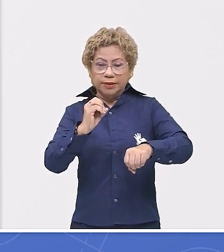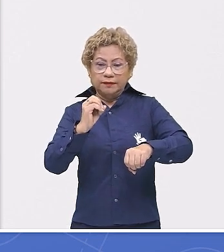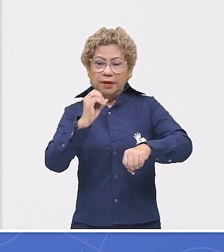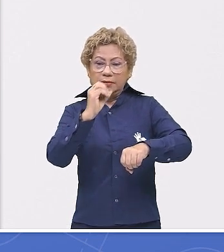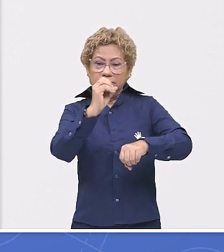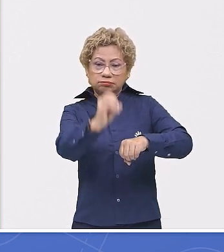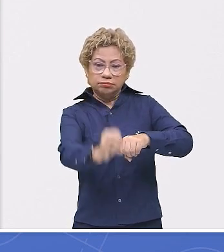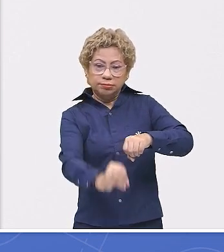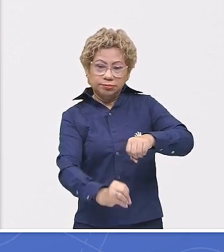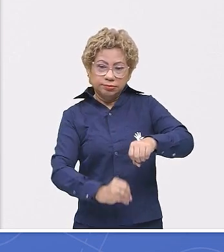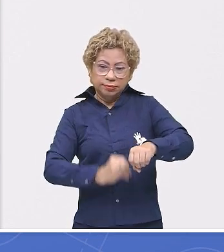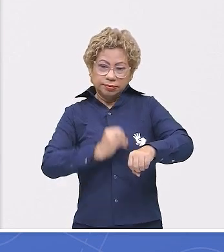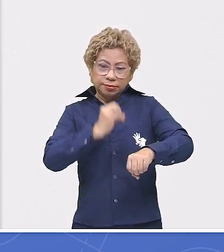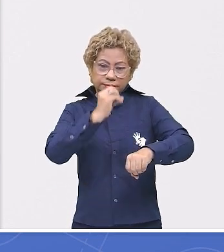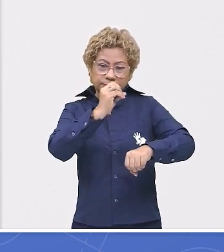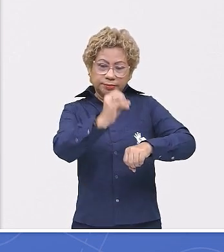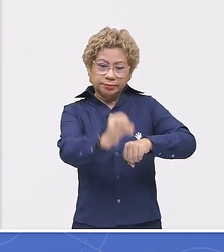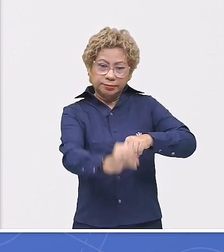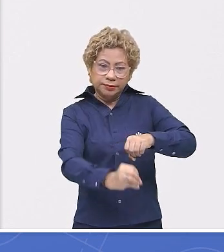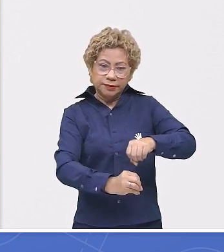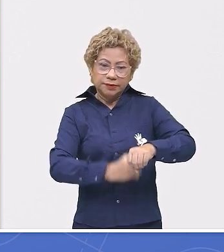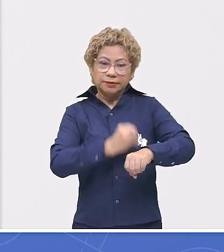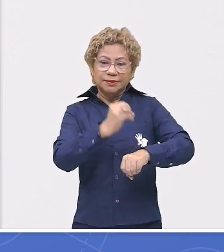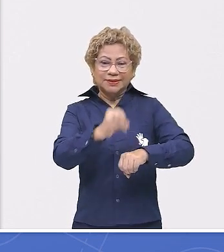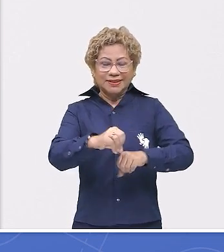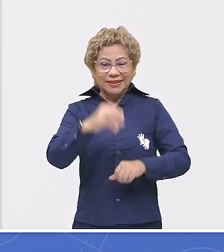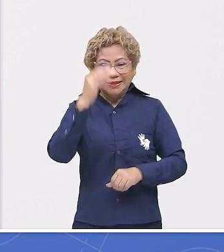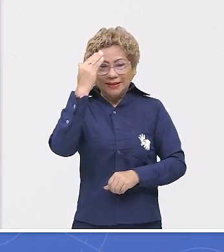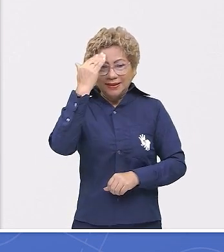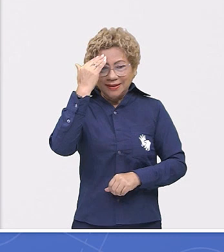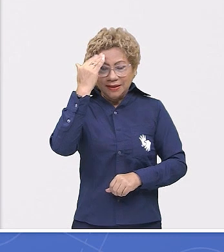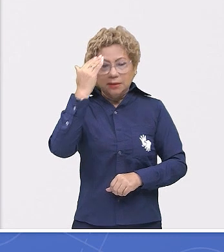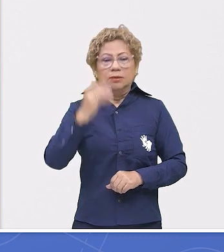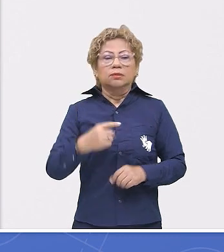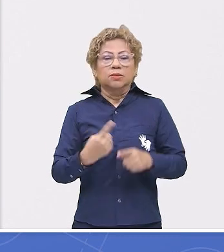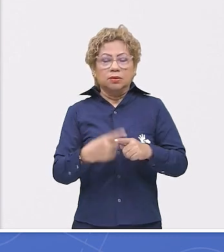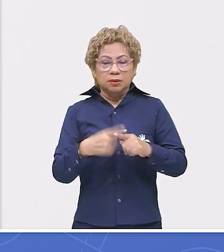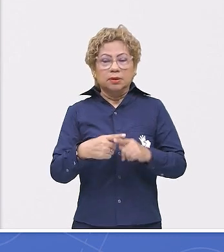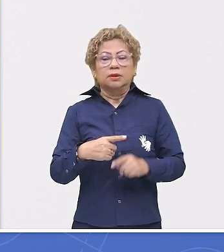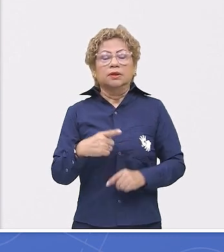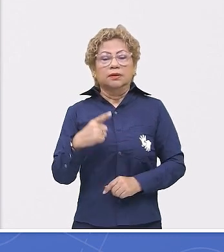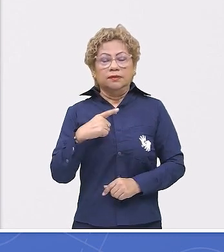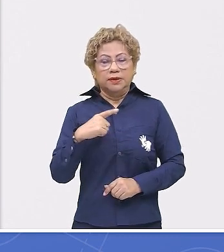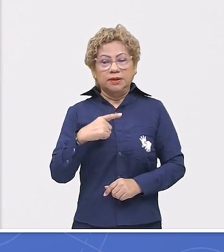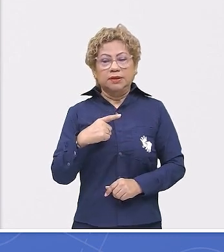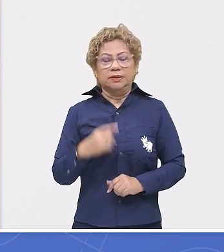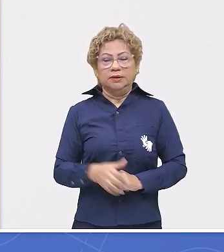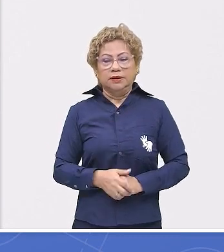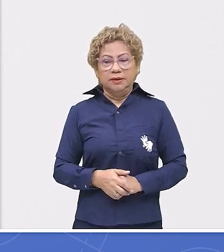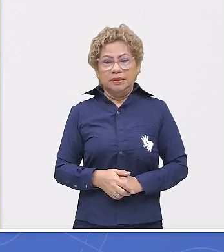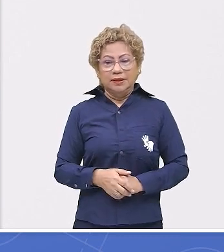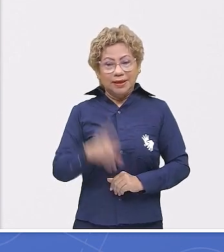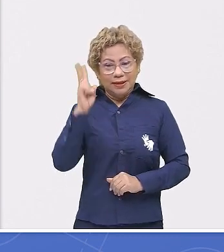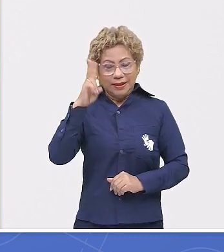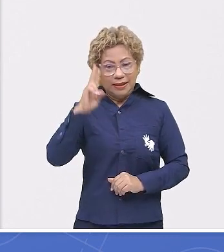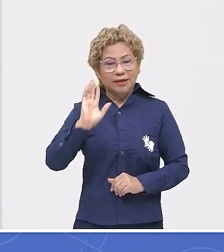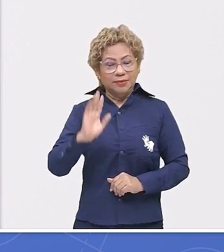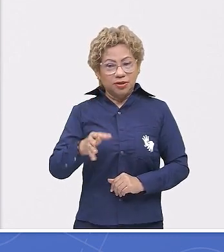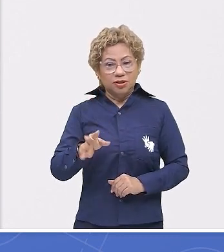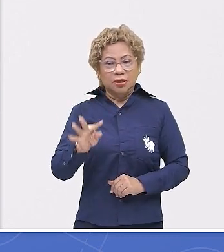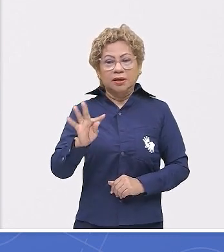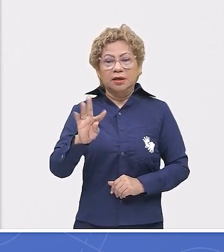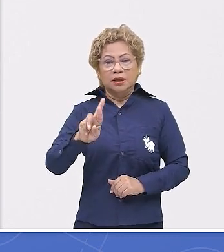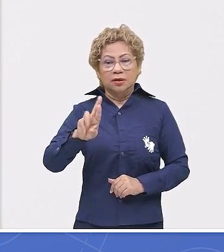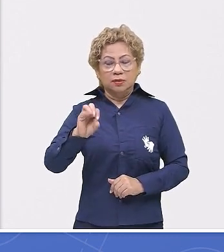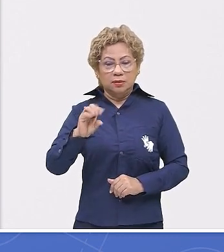Sol. Agora, como a gente verificou, né, o movimento de rotação, tá? Também a gente observa que o movimento